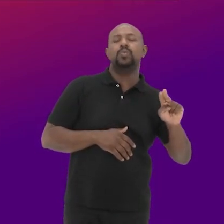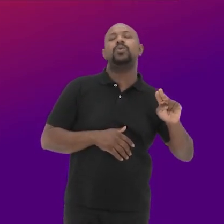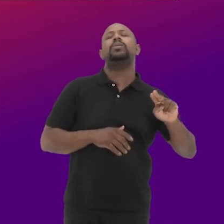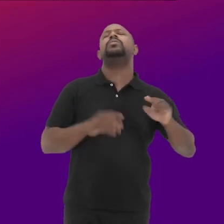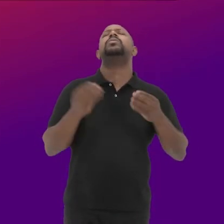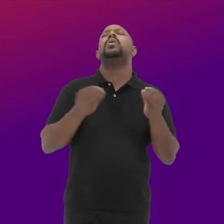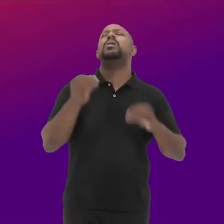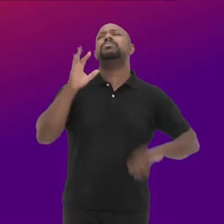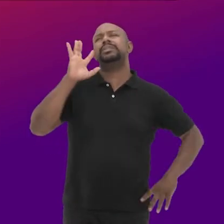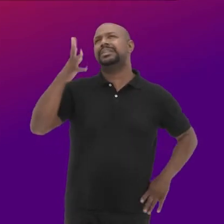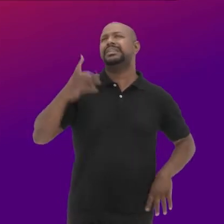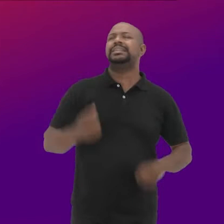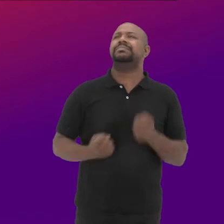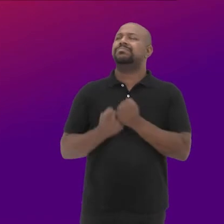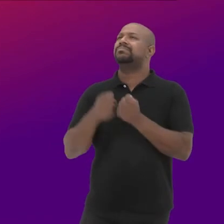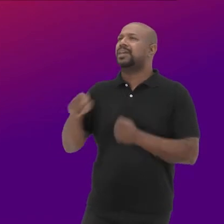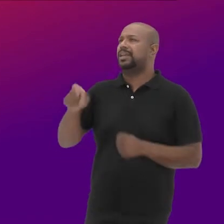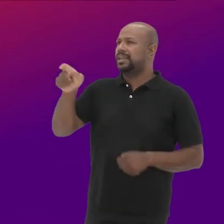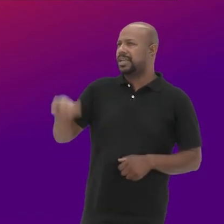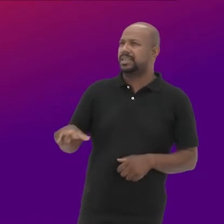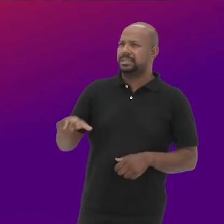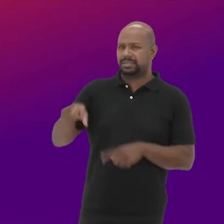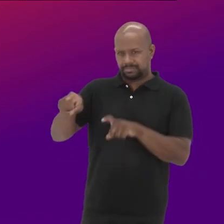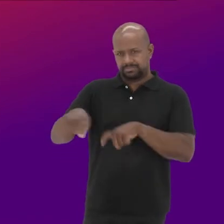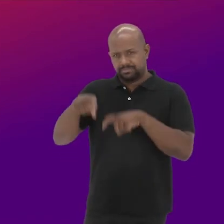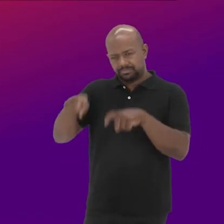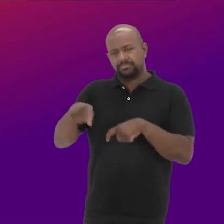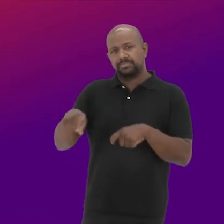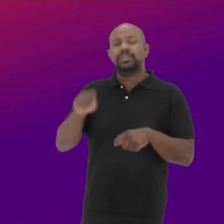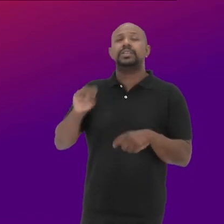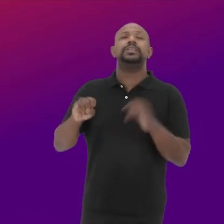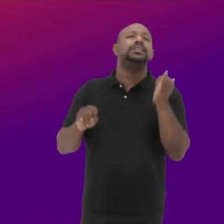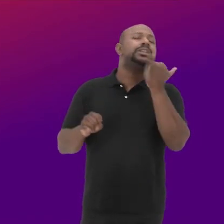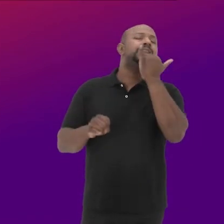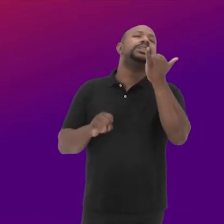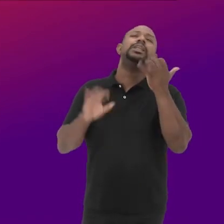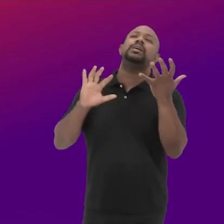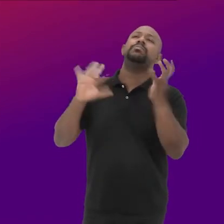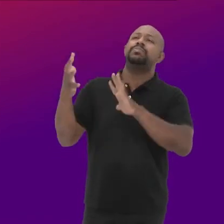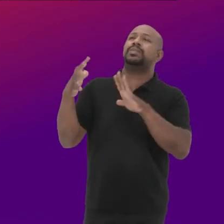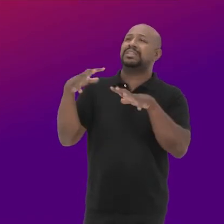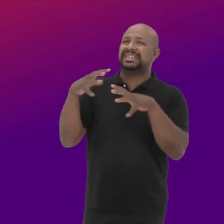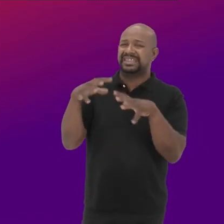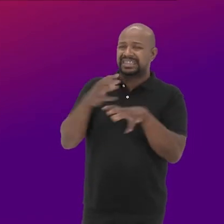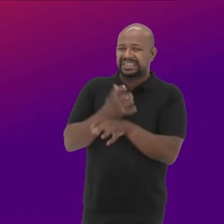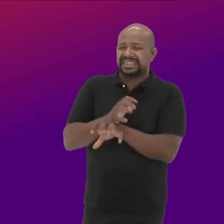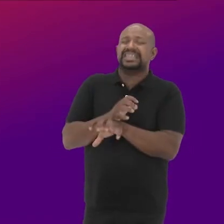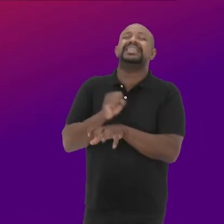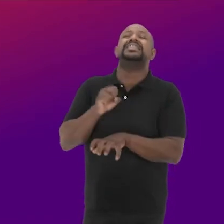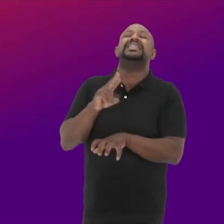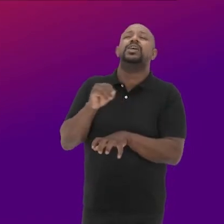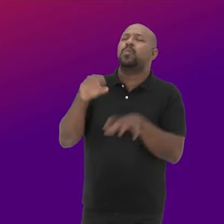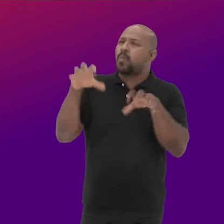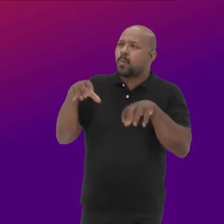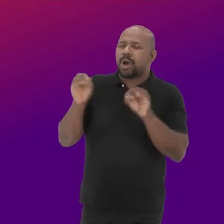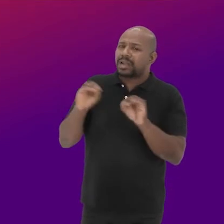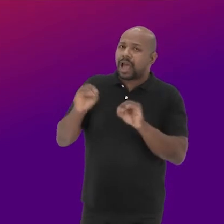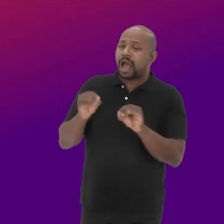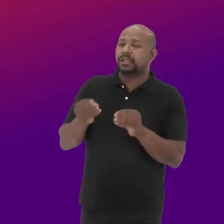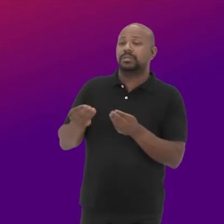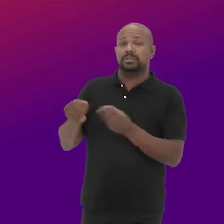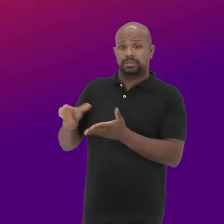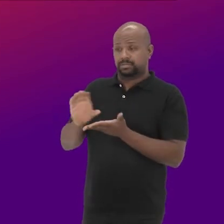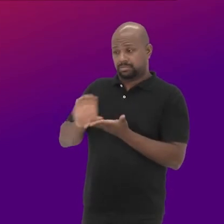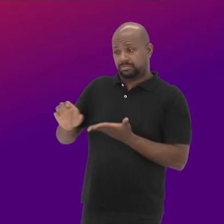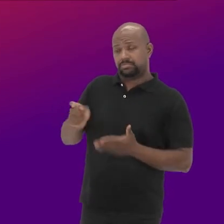bom, que solução a gente pode dar para que esse produtor, em caso de uma intempérie climática muito severa, ele